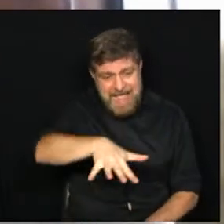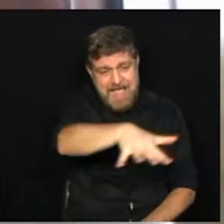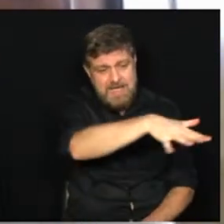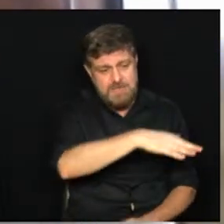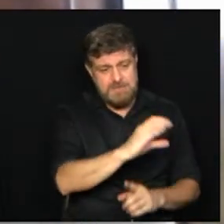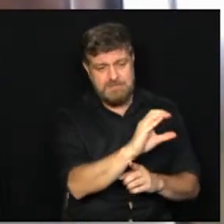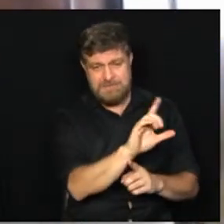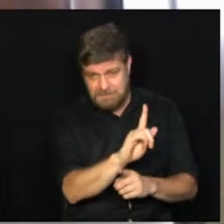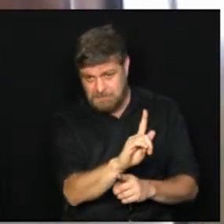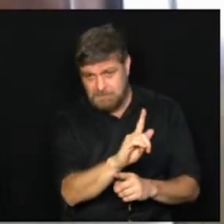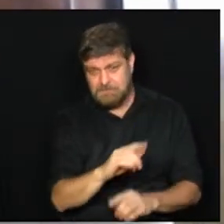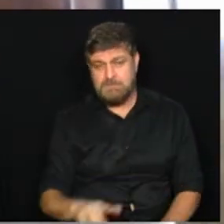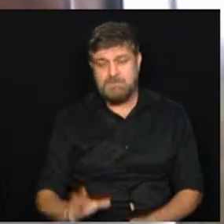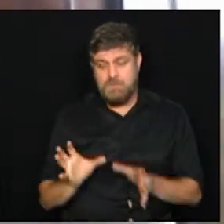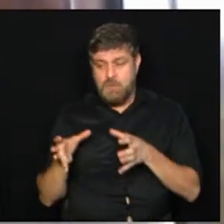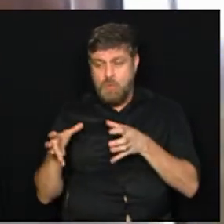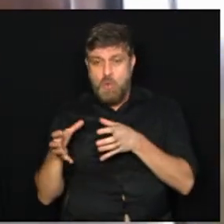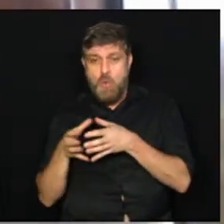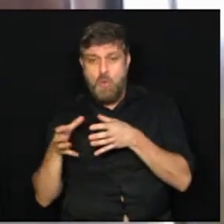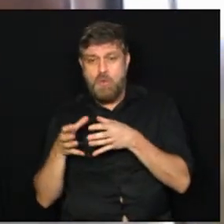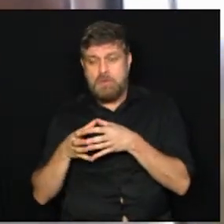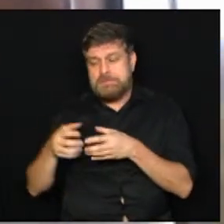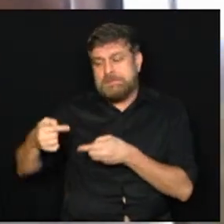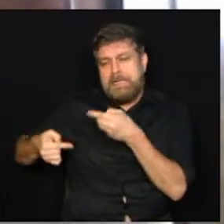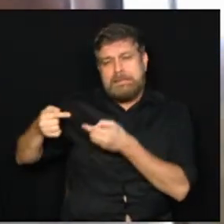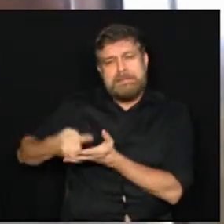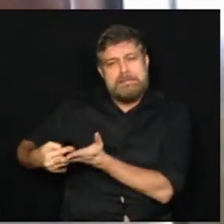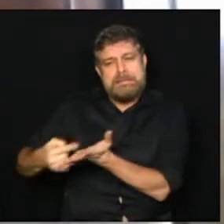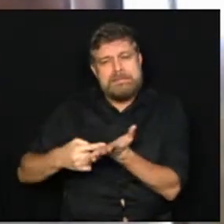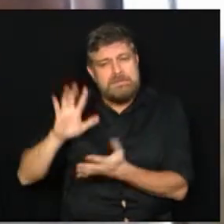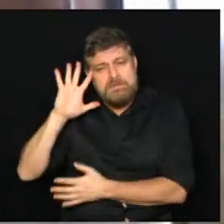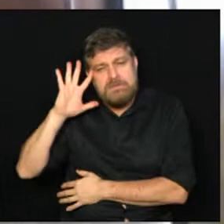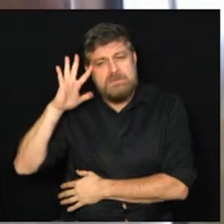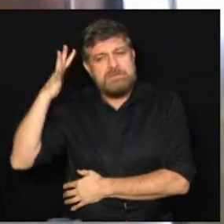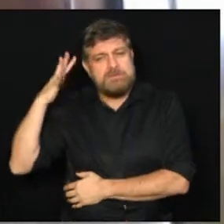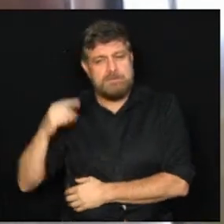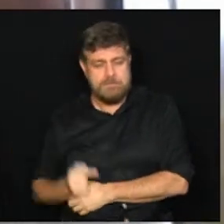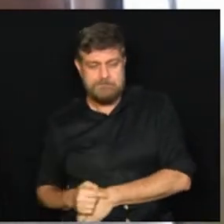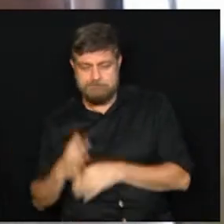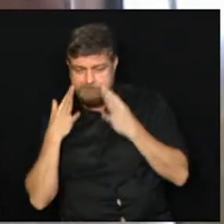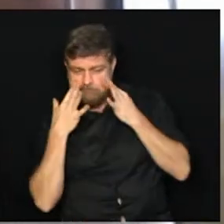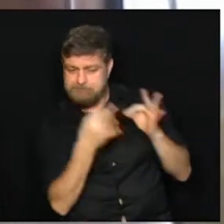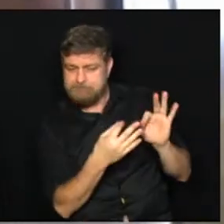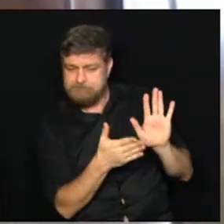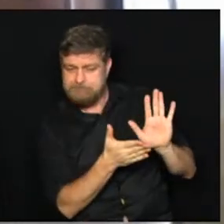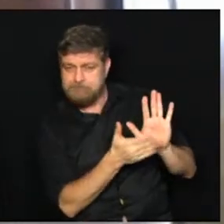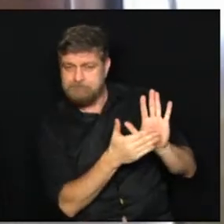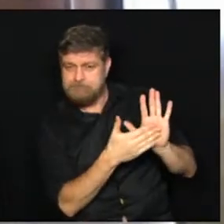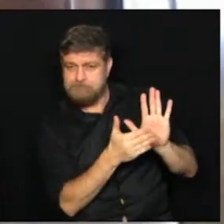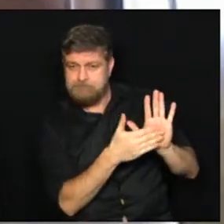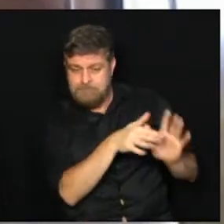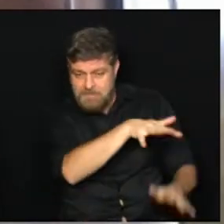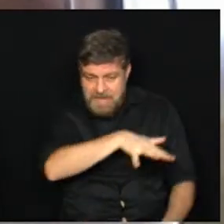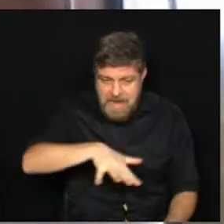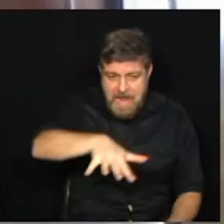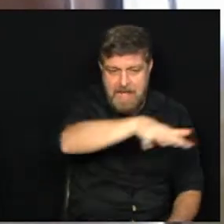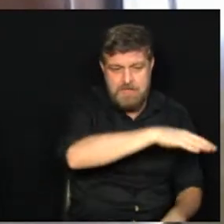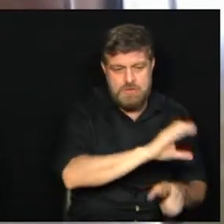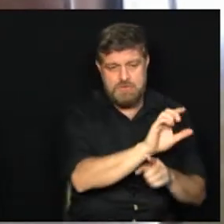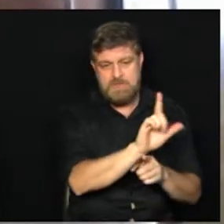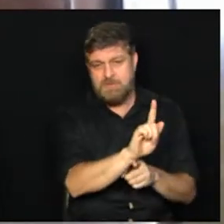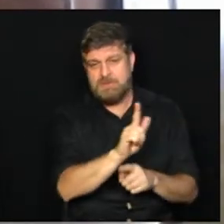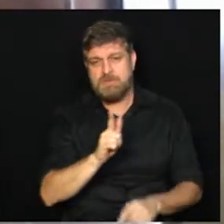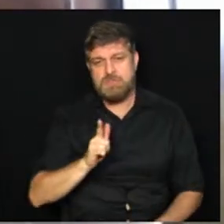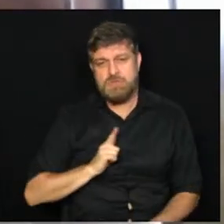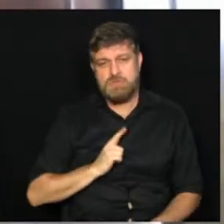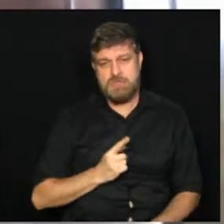O comitê decidiu olhar e produzir uma proposta na região noroeste. A gente tinha